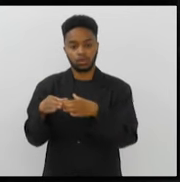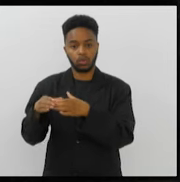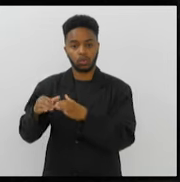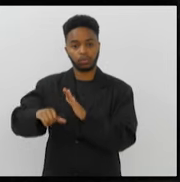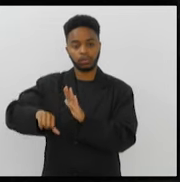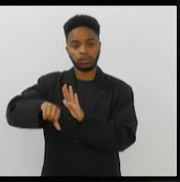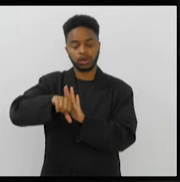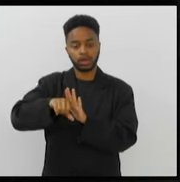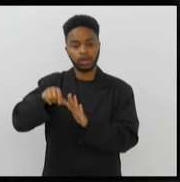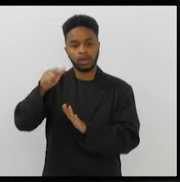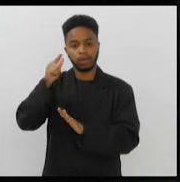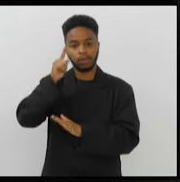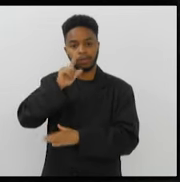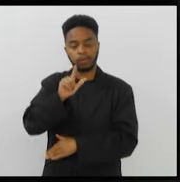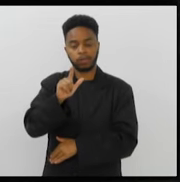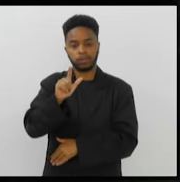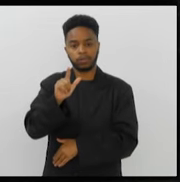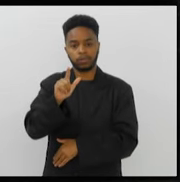possa